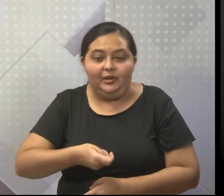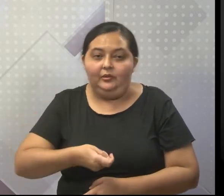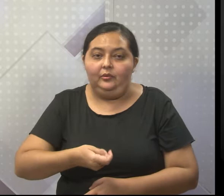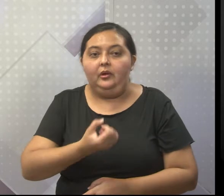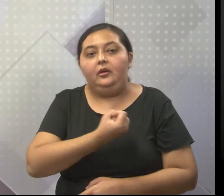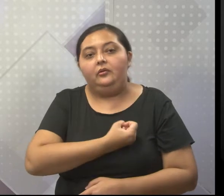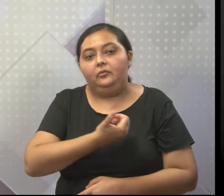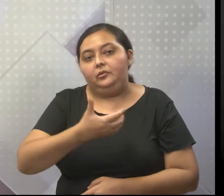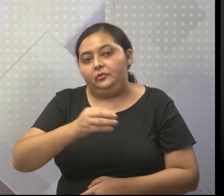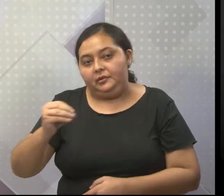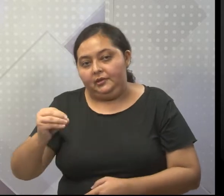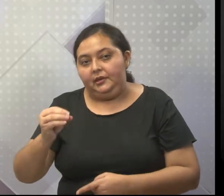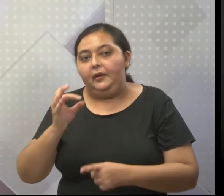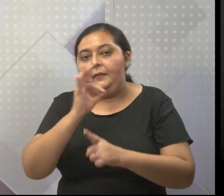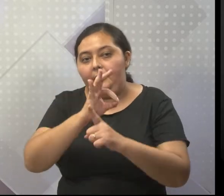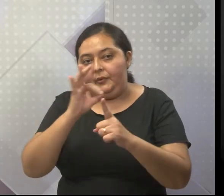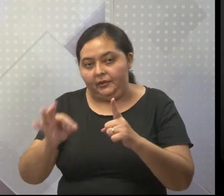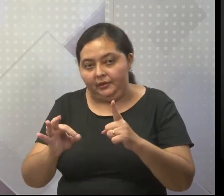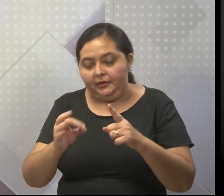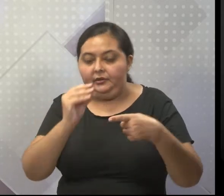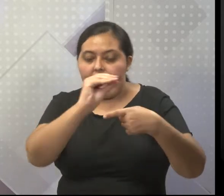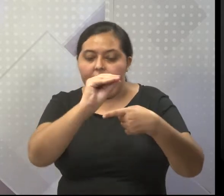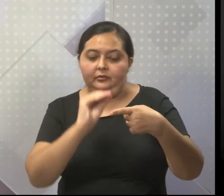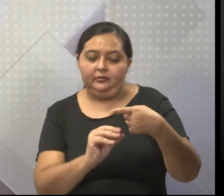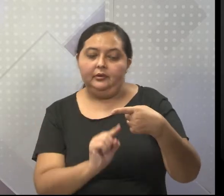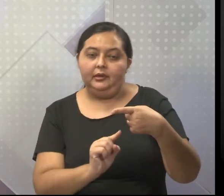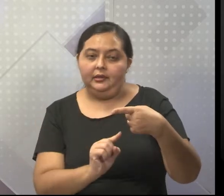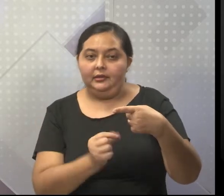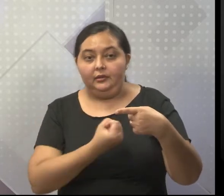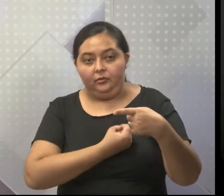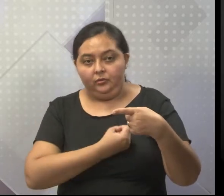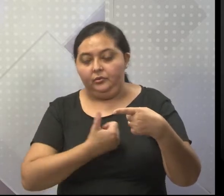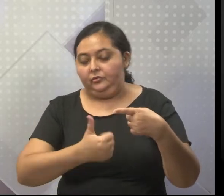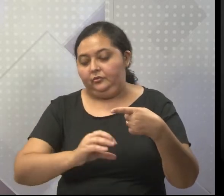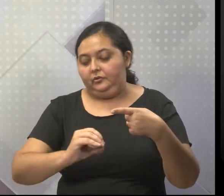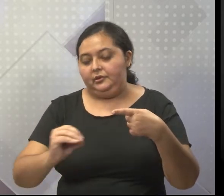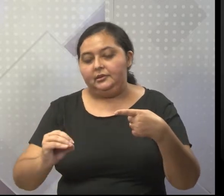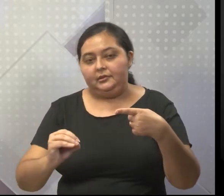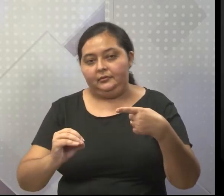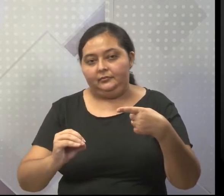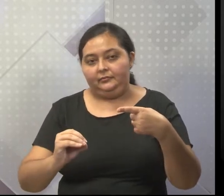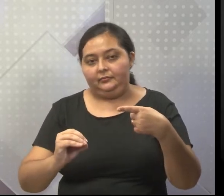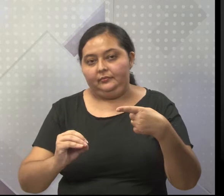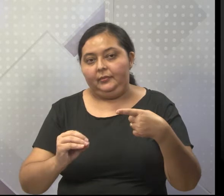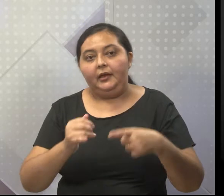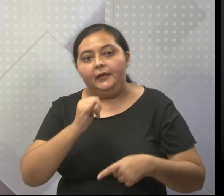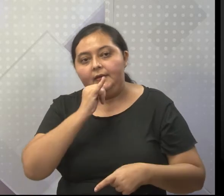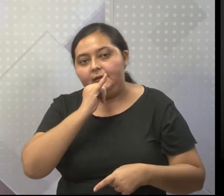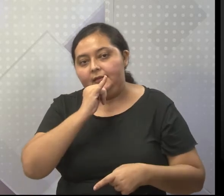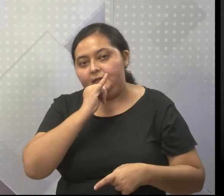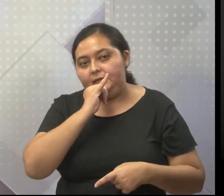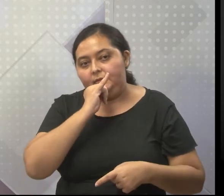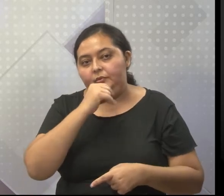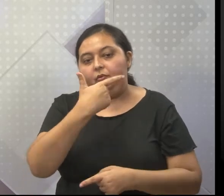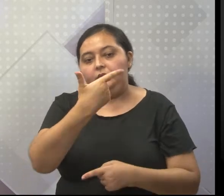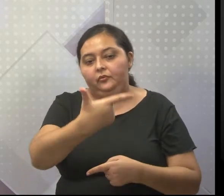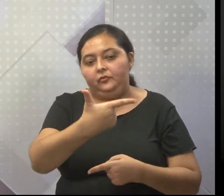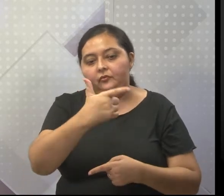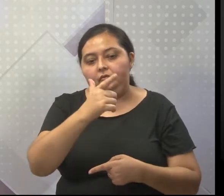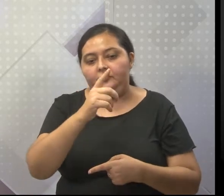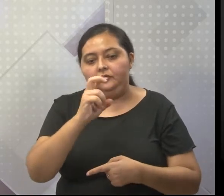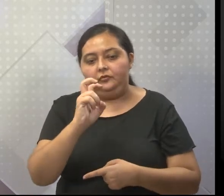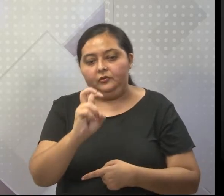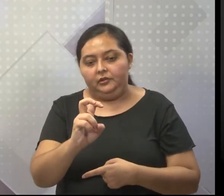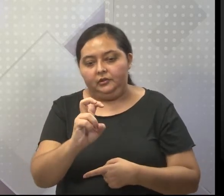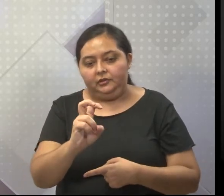Obrigatoriamente. É porcentagem? É. Então, embaixo ele precisará 100. Então, vamos ver esse exemplo aqui. 25.